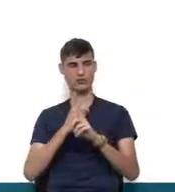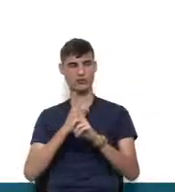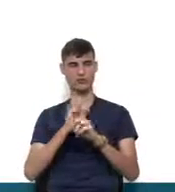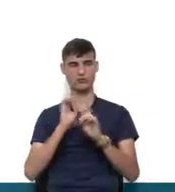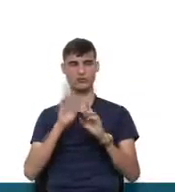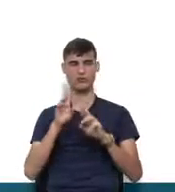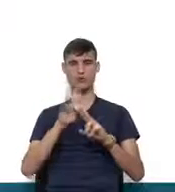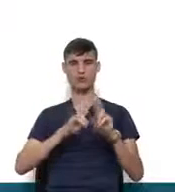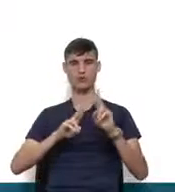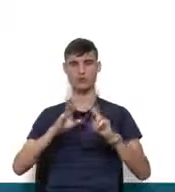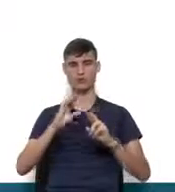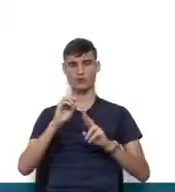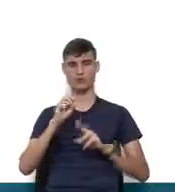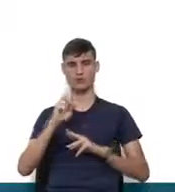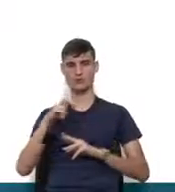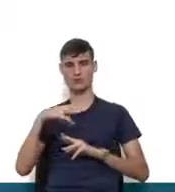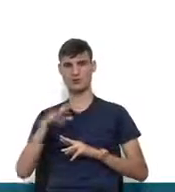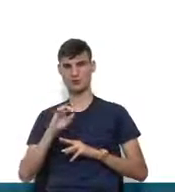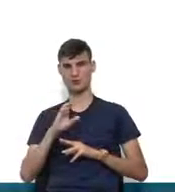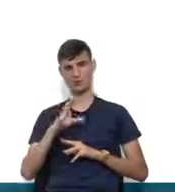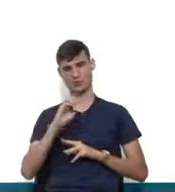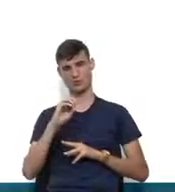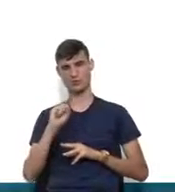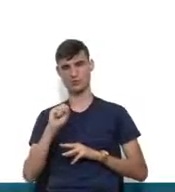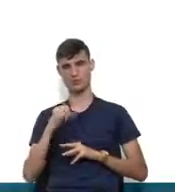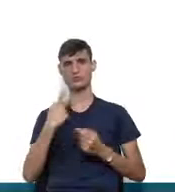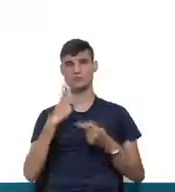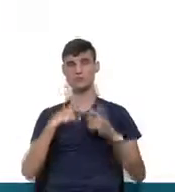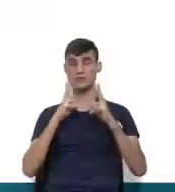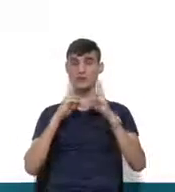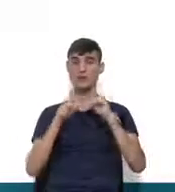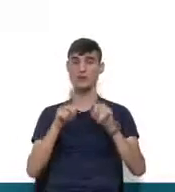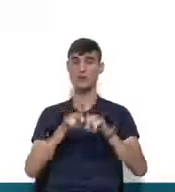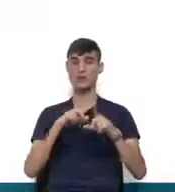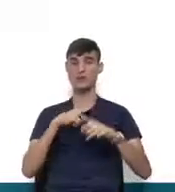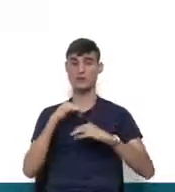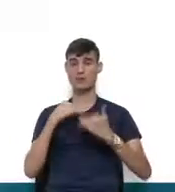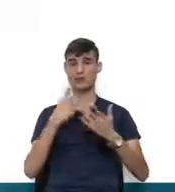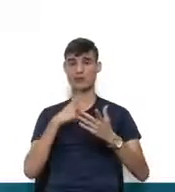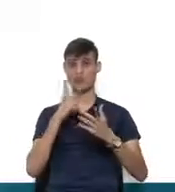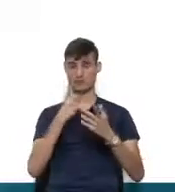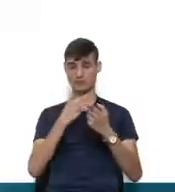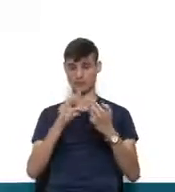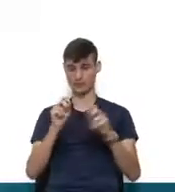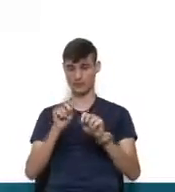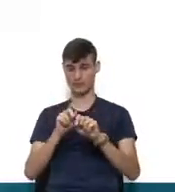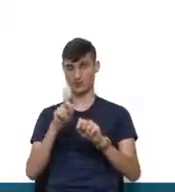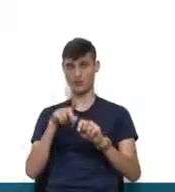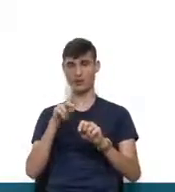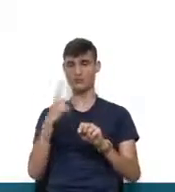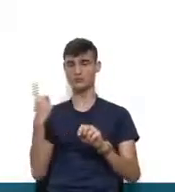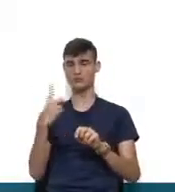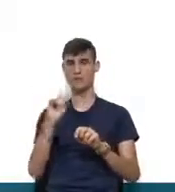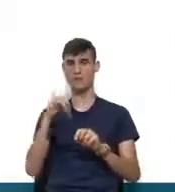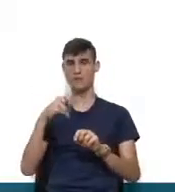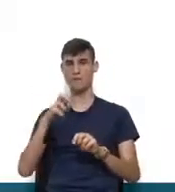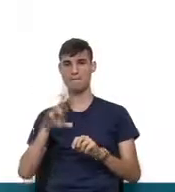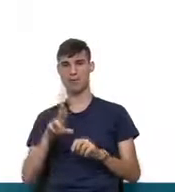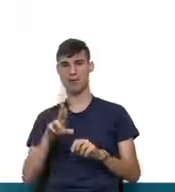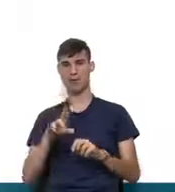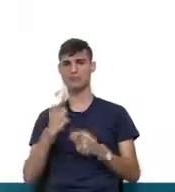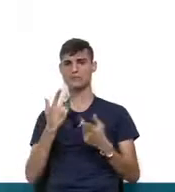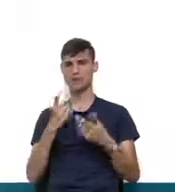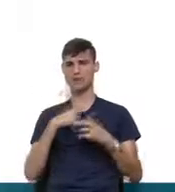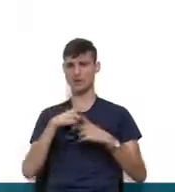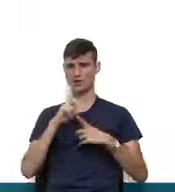utilizando somente o cosseno. Agora, nós temos o caso também de quando uma função é ímpar. Como que eu sei quando uma